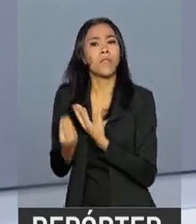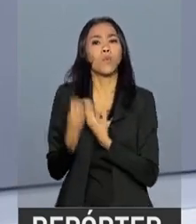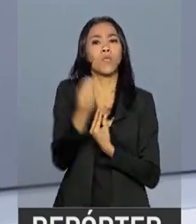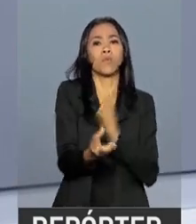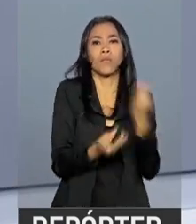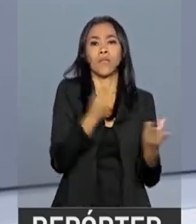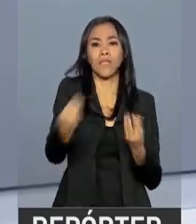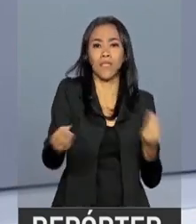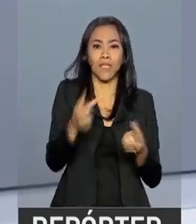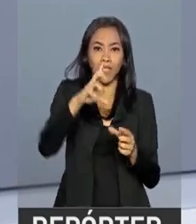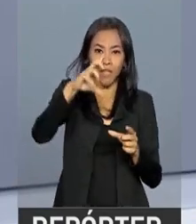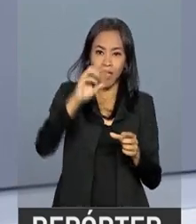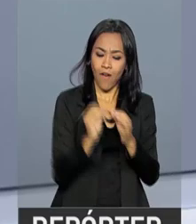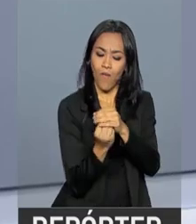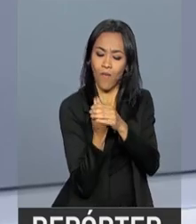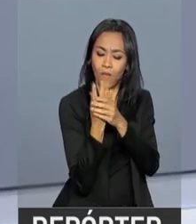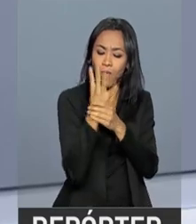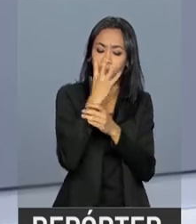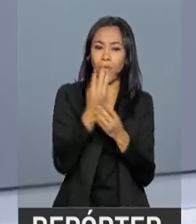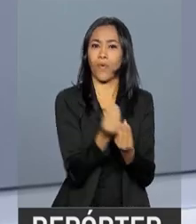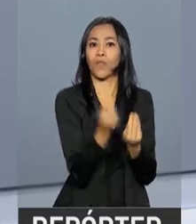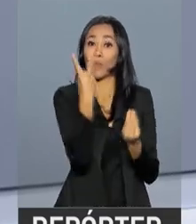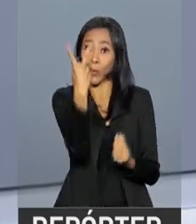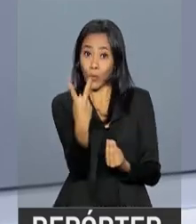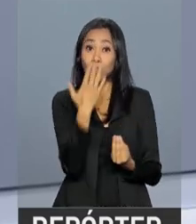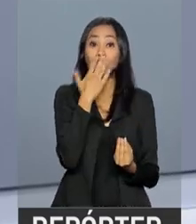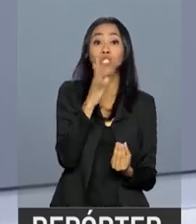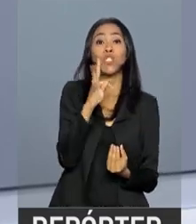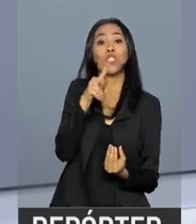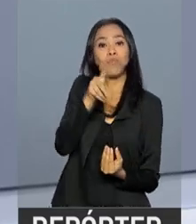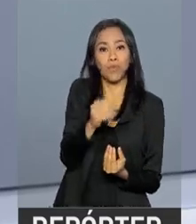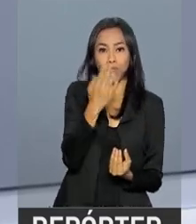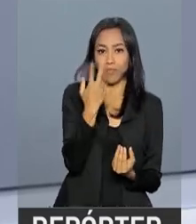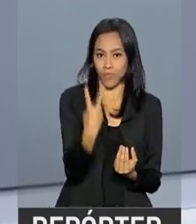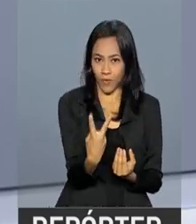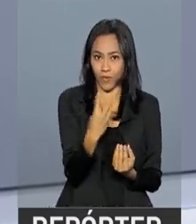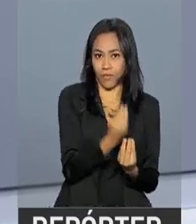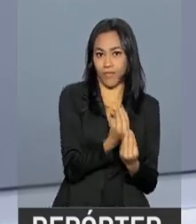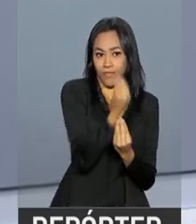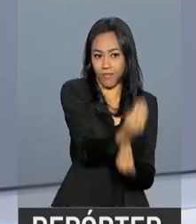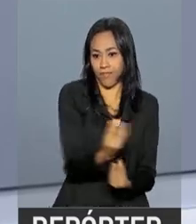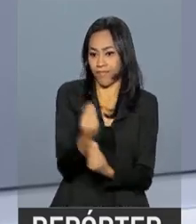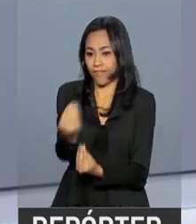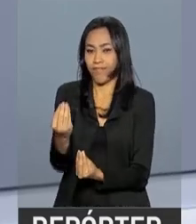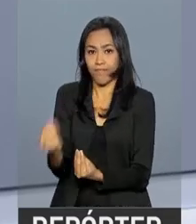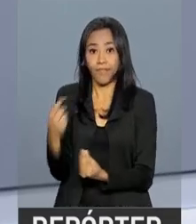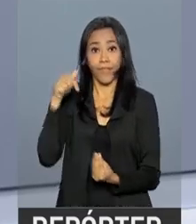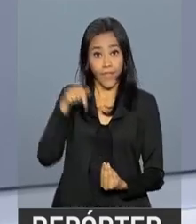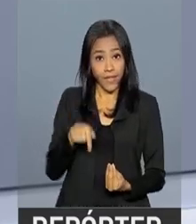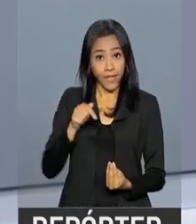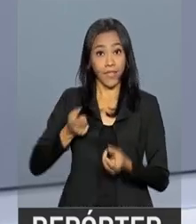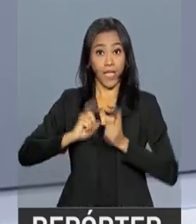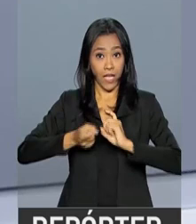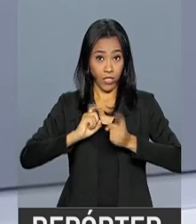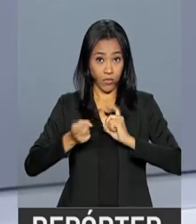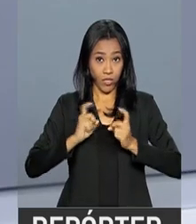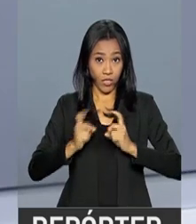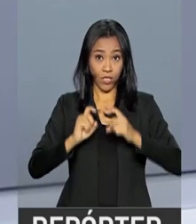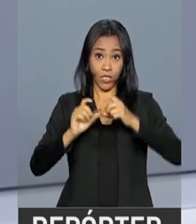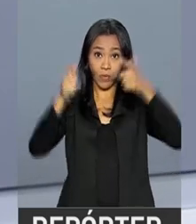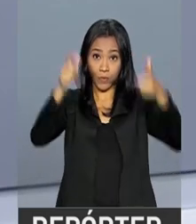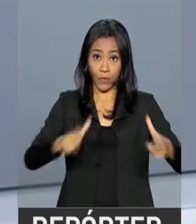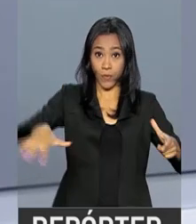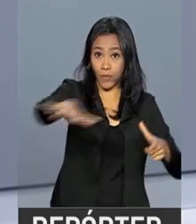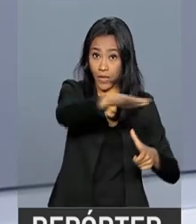sementes de espécies como ipê roxo e jacarandá a parceria entre o instituto chico mendes que administra o parque e embrapa